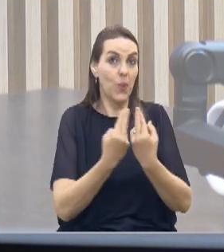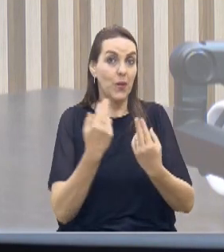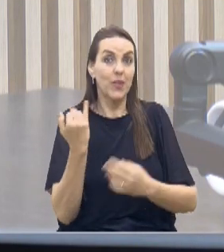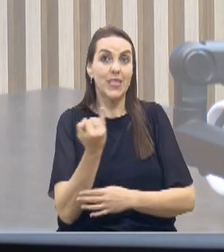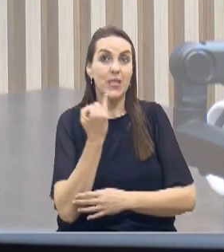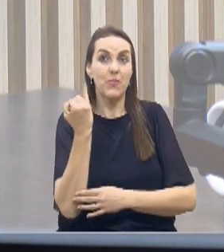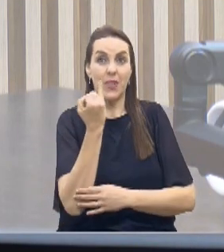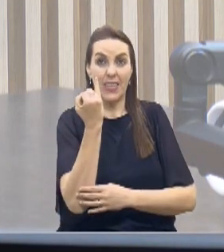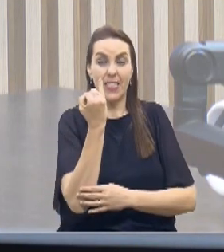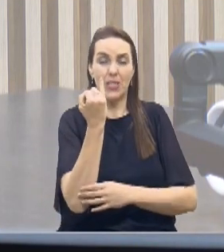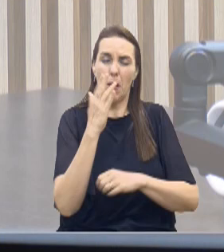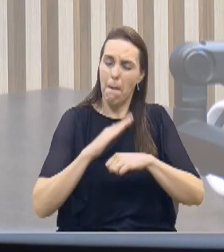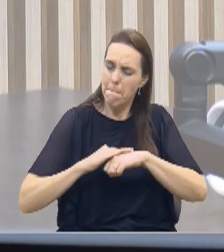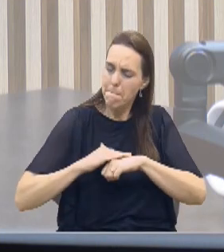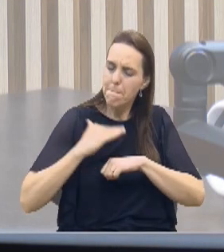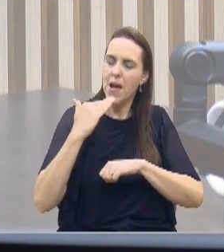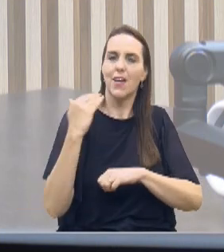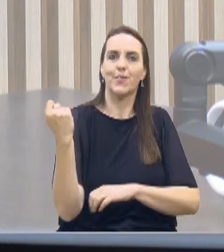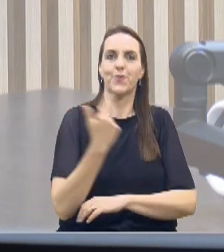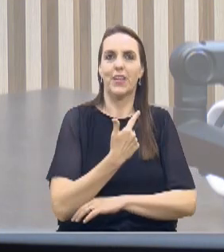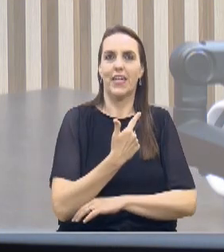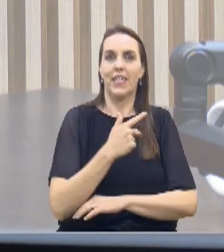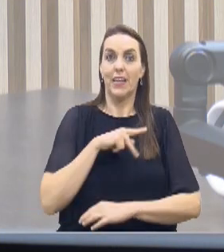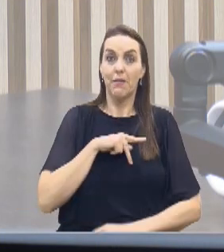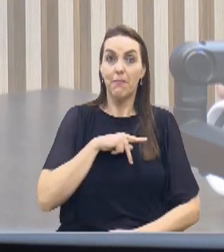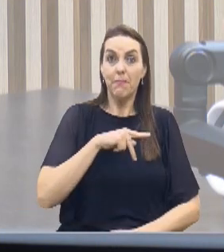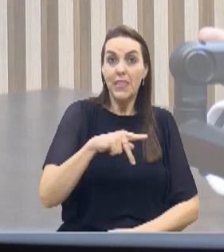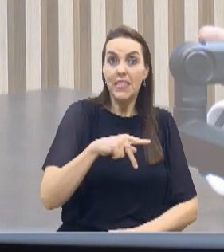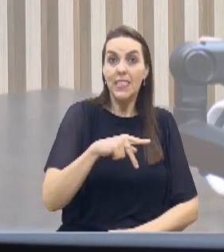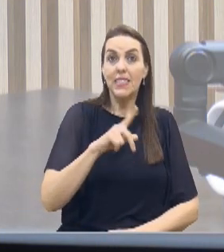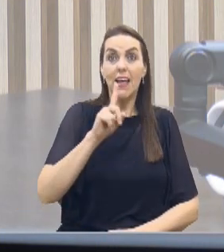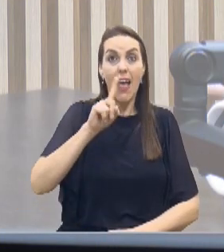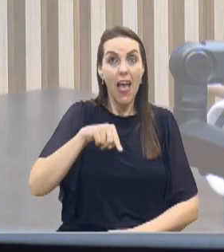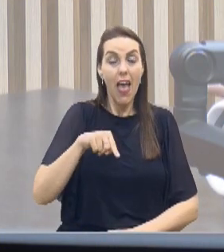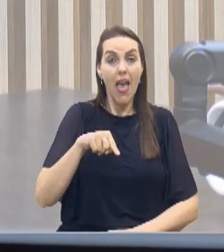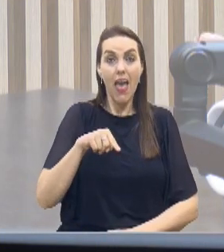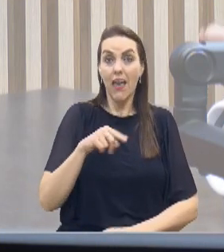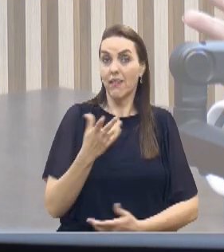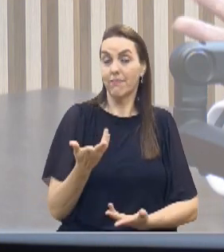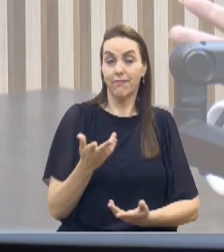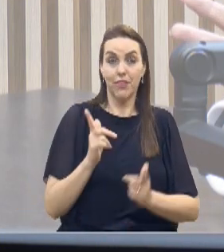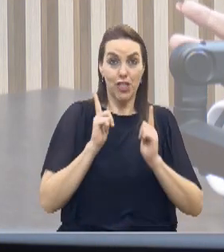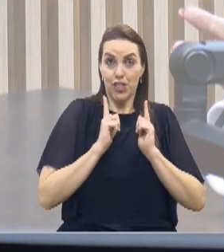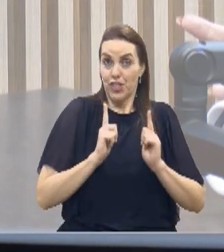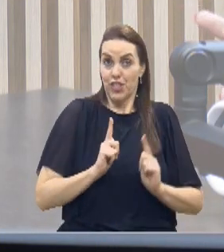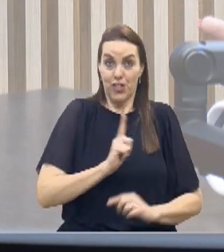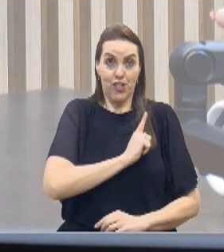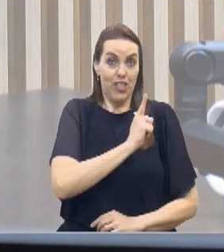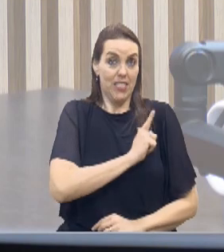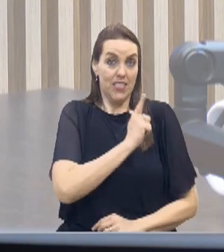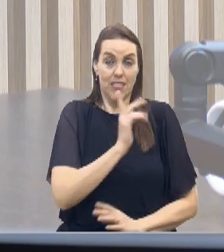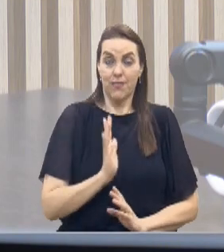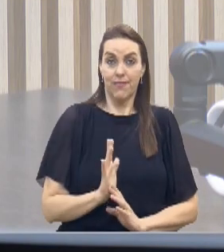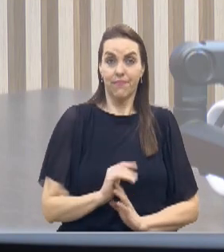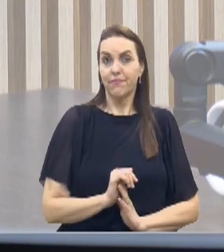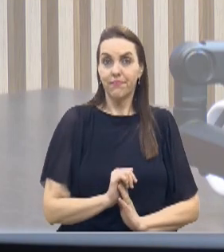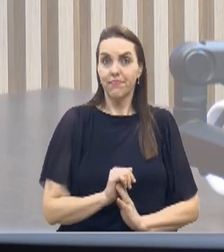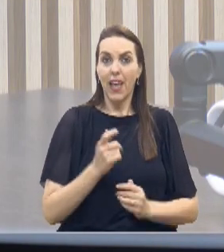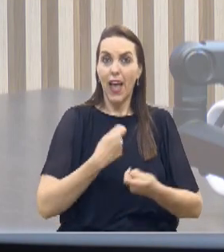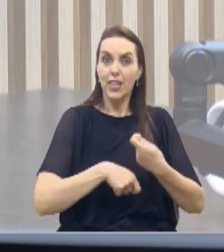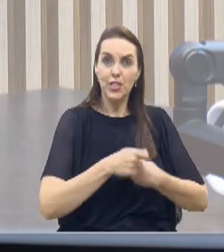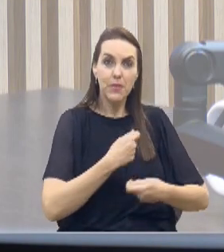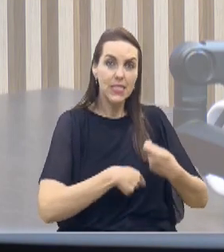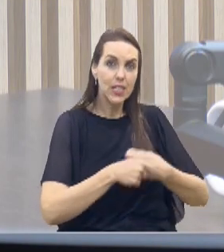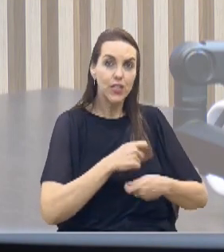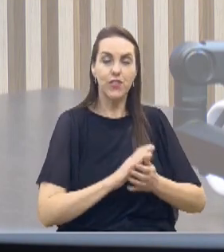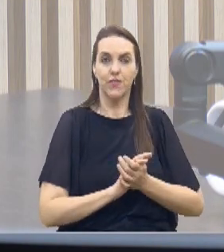é tão mais do que isso, né? A presidência da casa, ela é uma gerência administrativa, né? Ela é uma gestão administrativa, a gente tem que ficar de olho